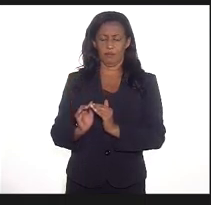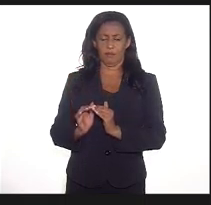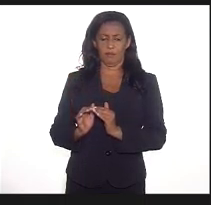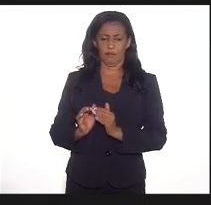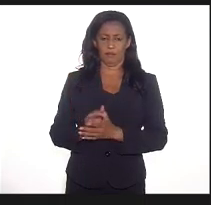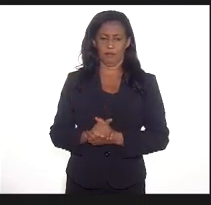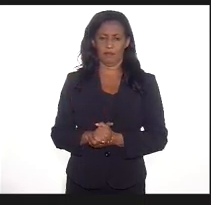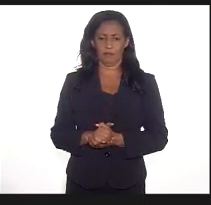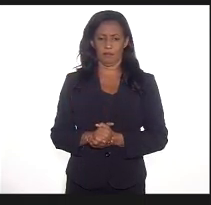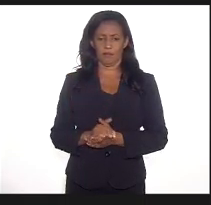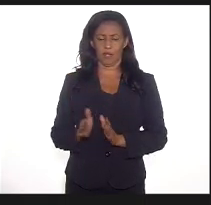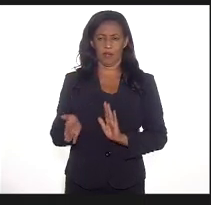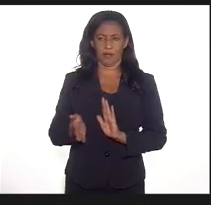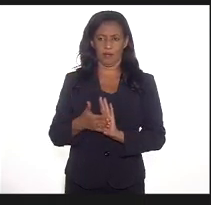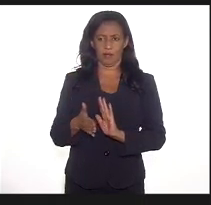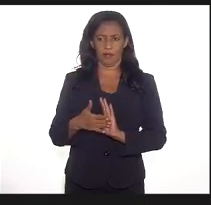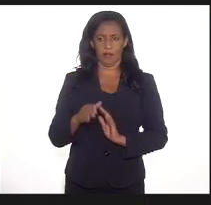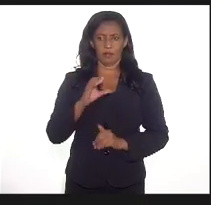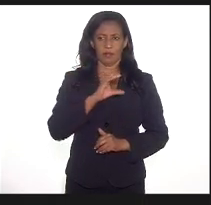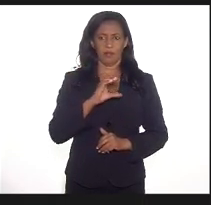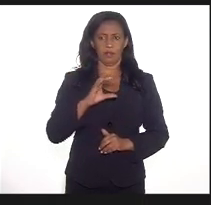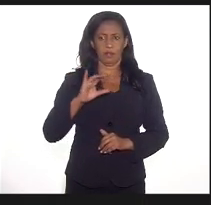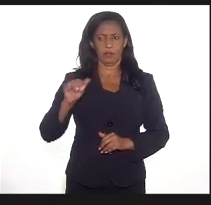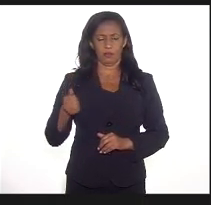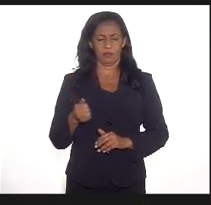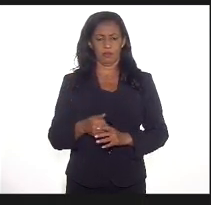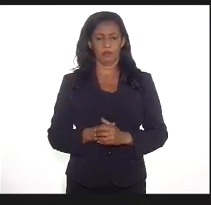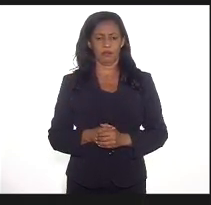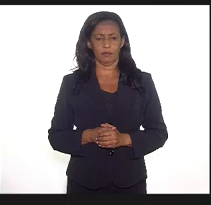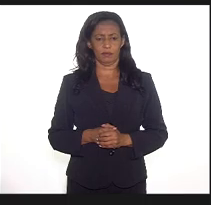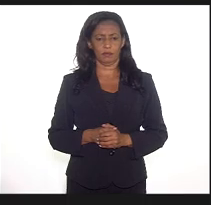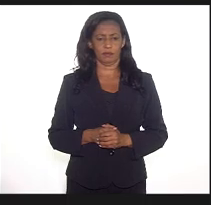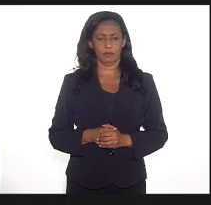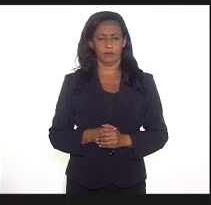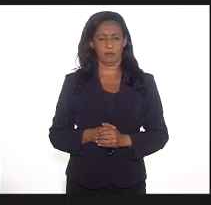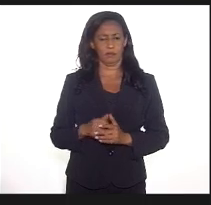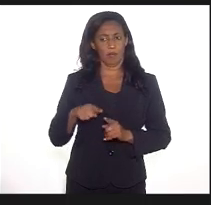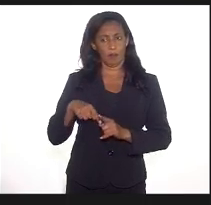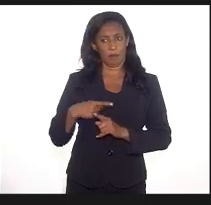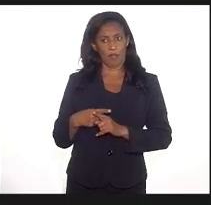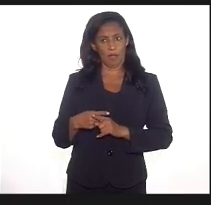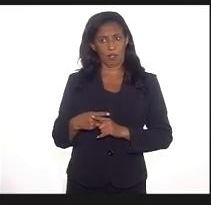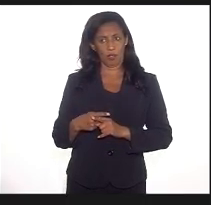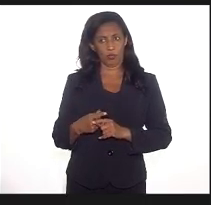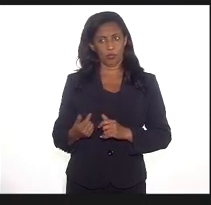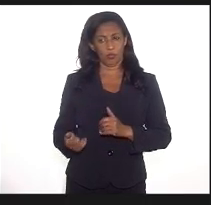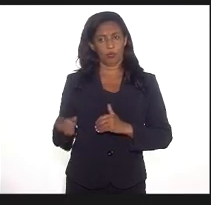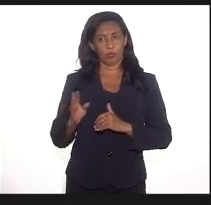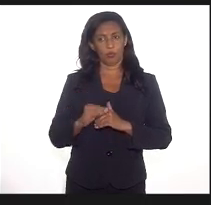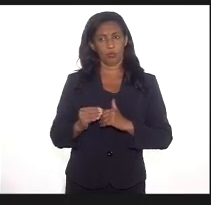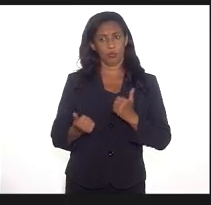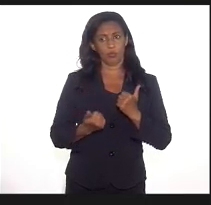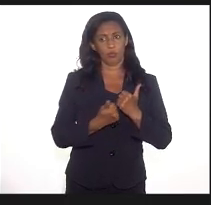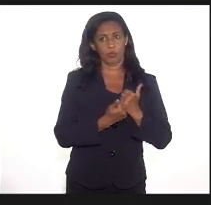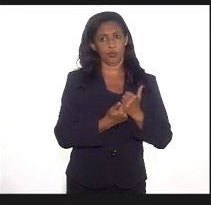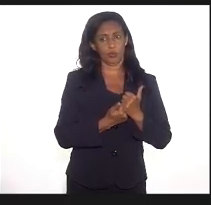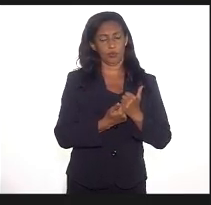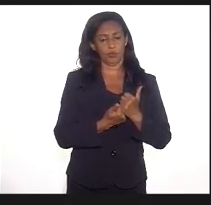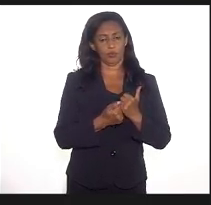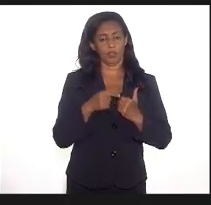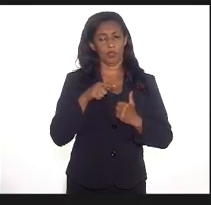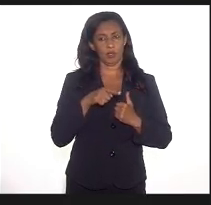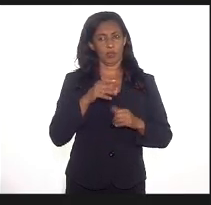parcialmente o parecer da CCJ, mas com subemenda. Em vez de ser transitado